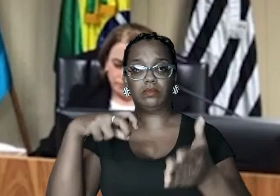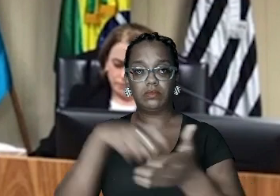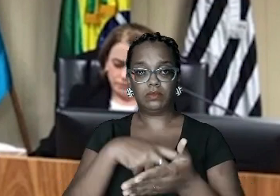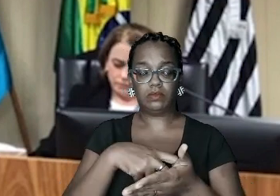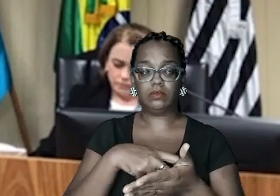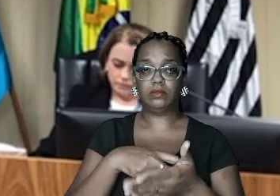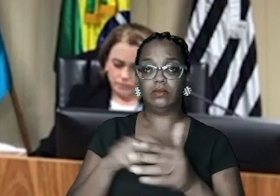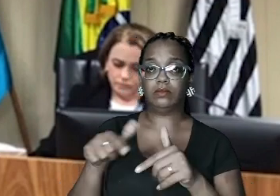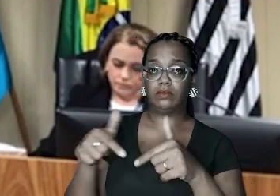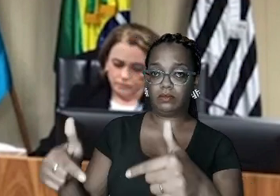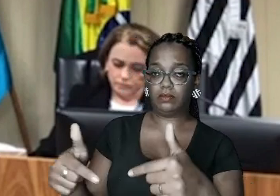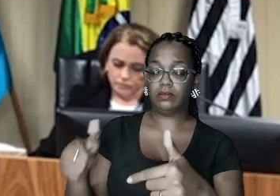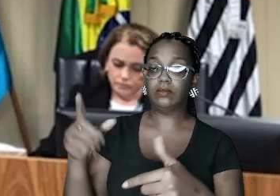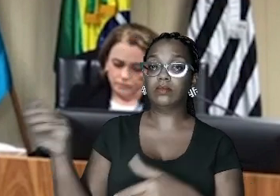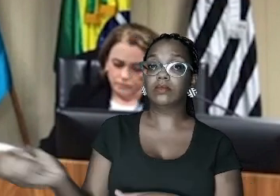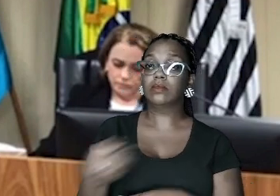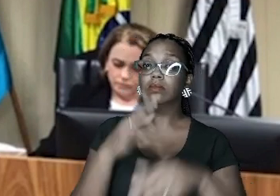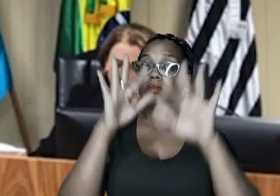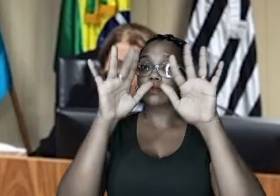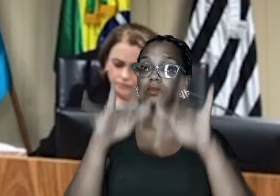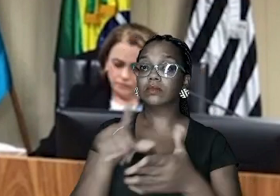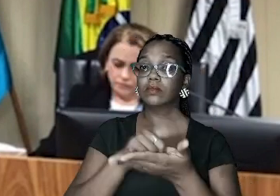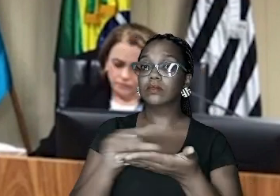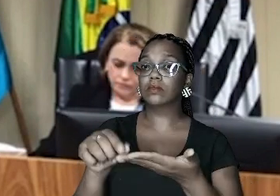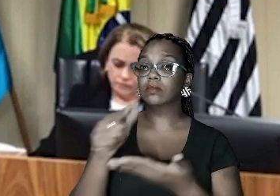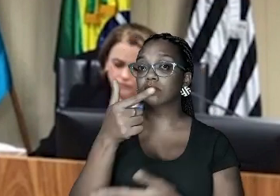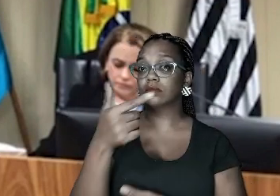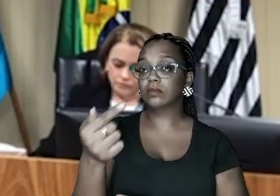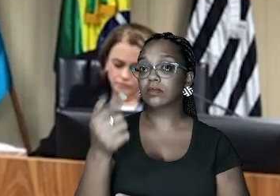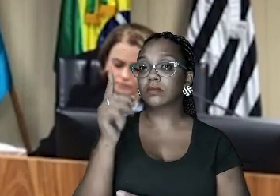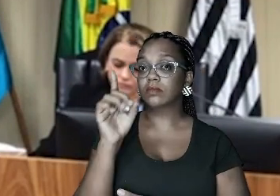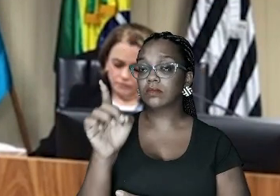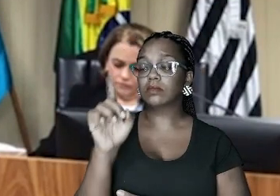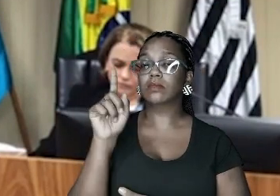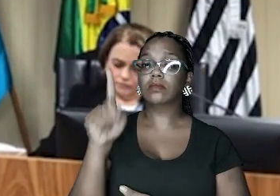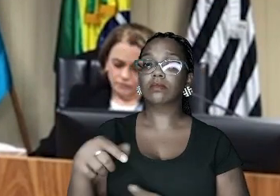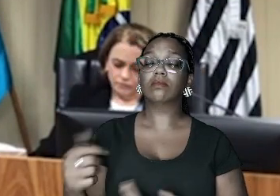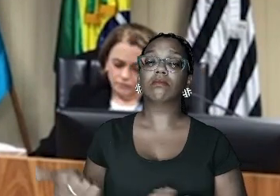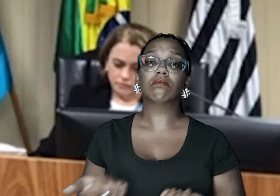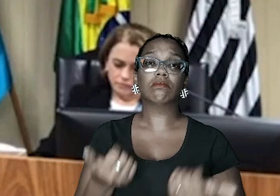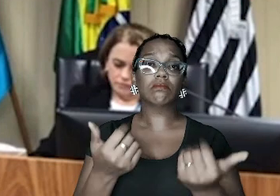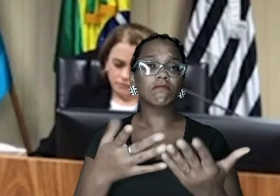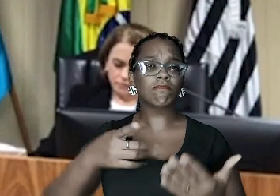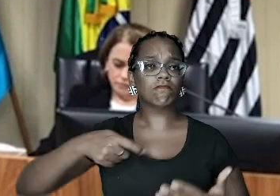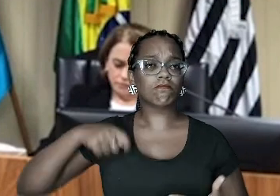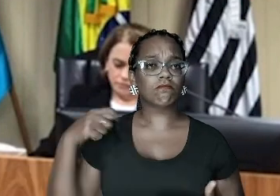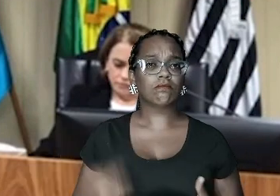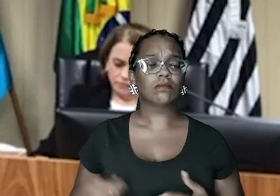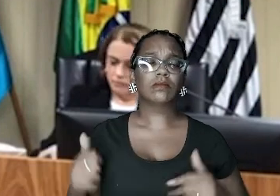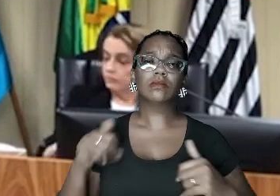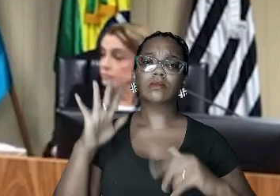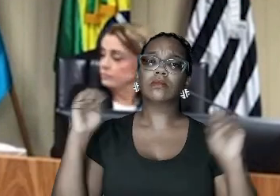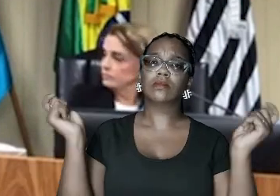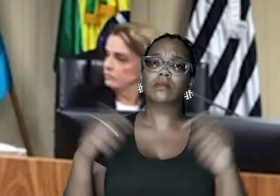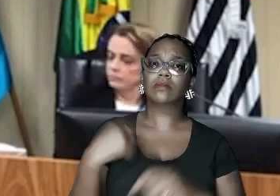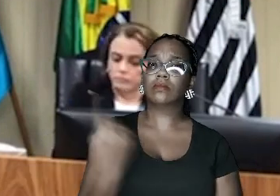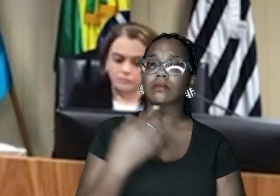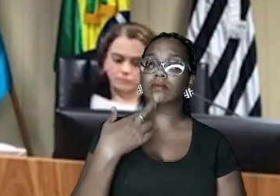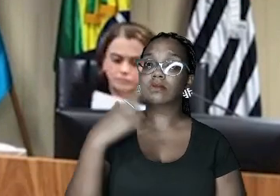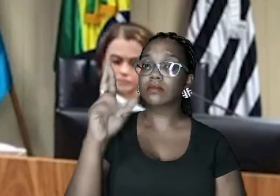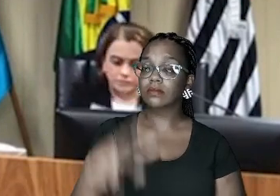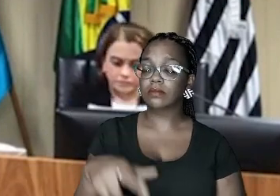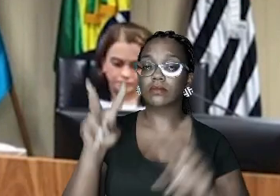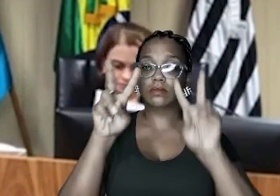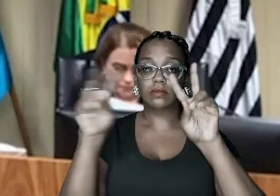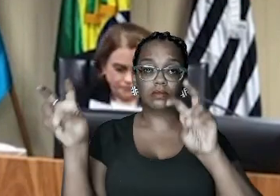que a nova redação do artigo 27 D en seja com a maior veemência a possibilidade de nós reconhecemos em determinados